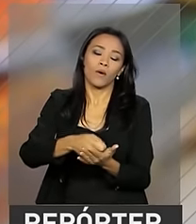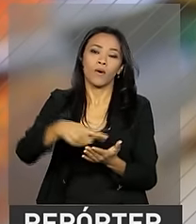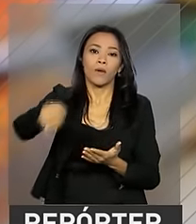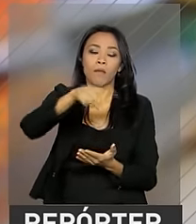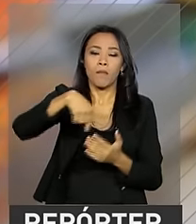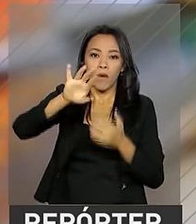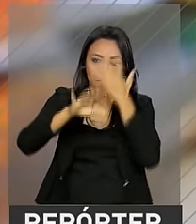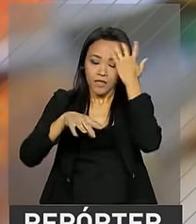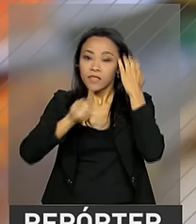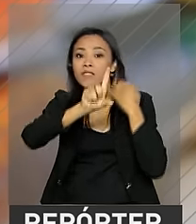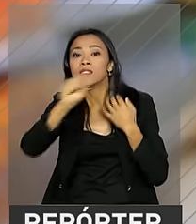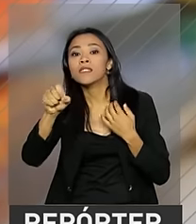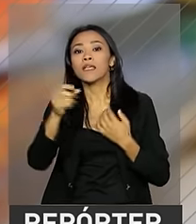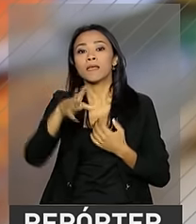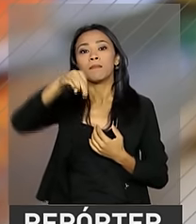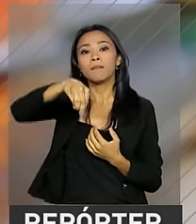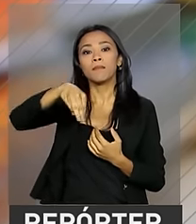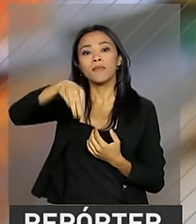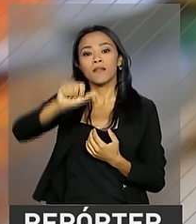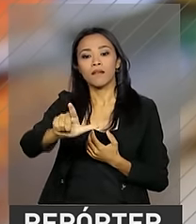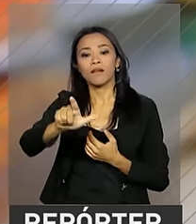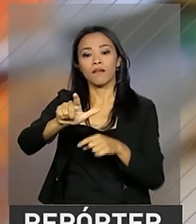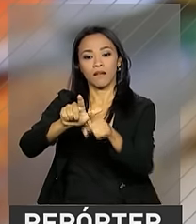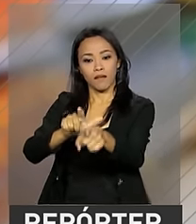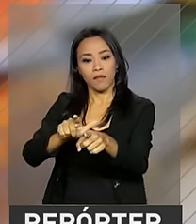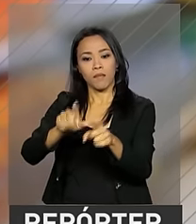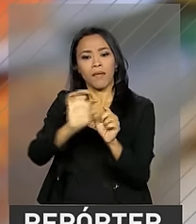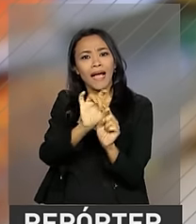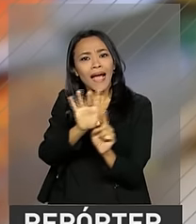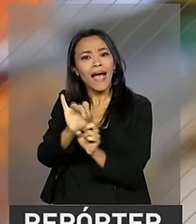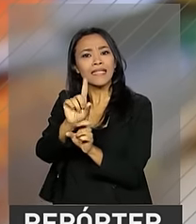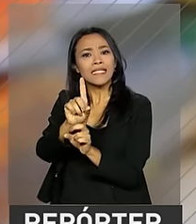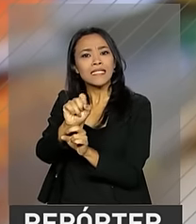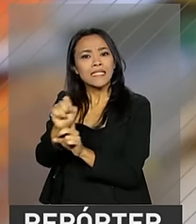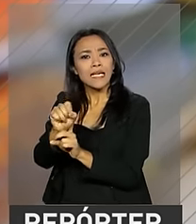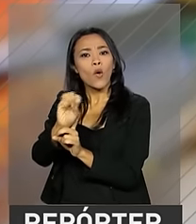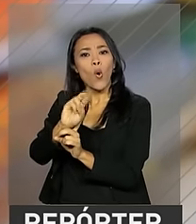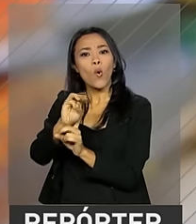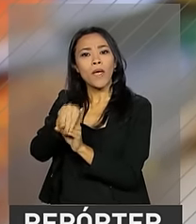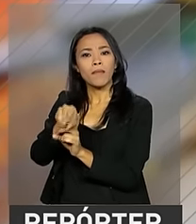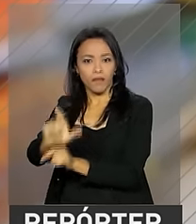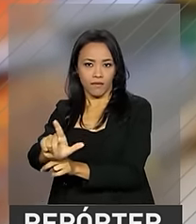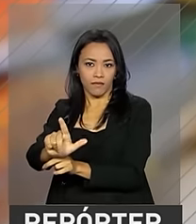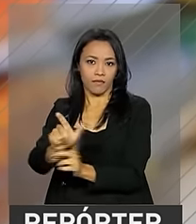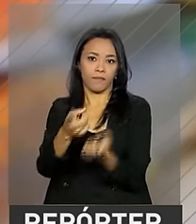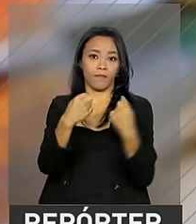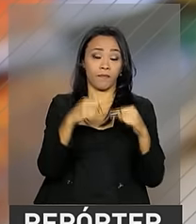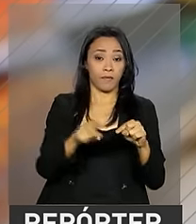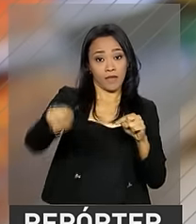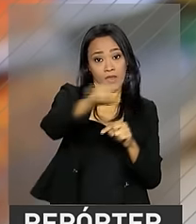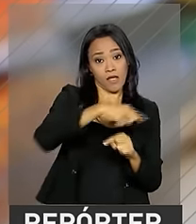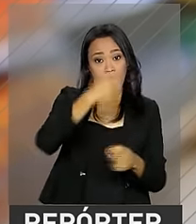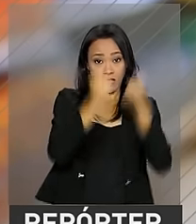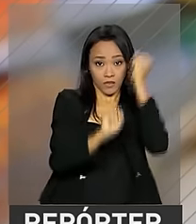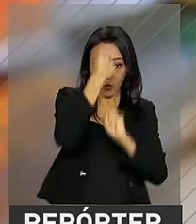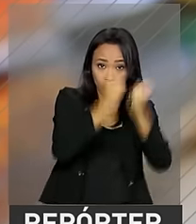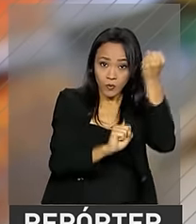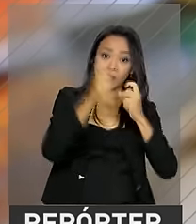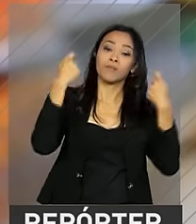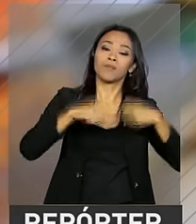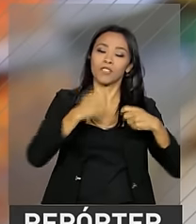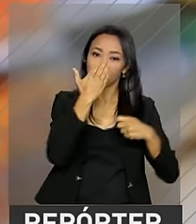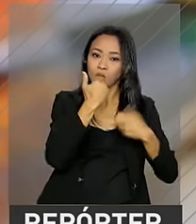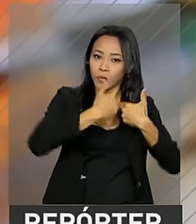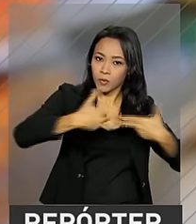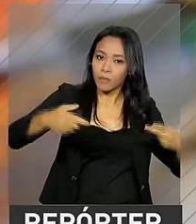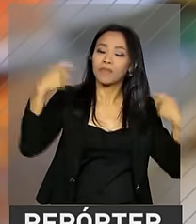100 mg de lactose para cada 100 g ou mililitros do produto os fabricantes de alimentos tamb também